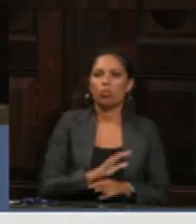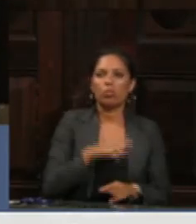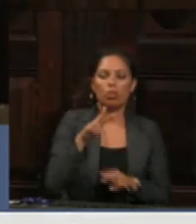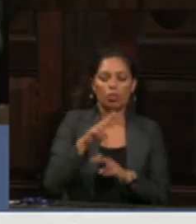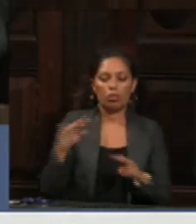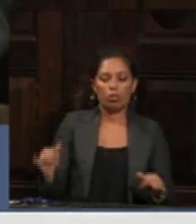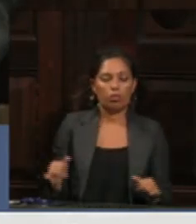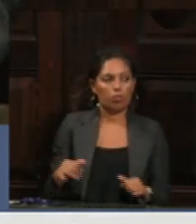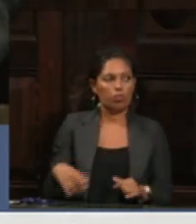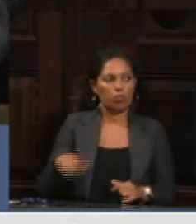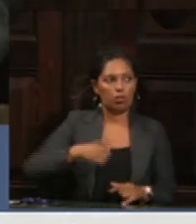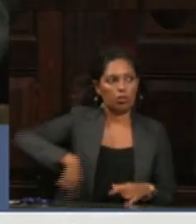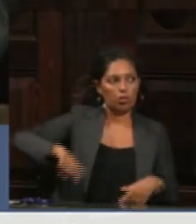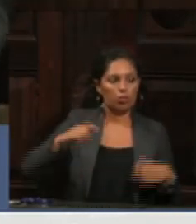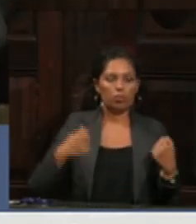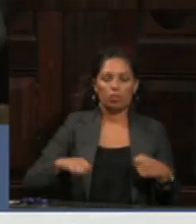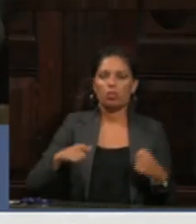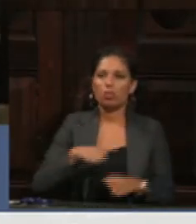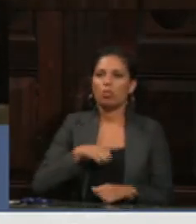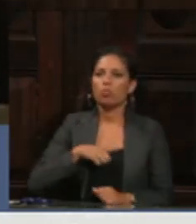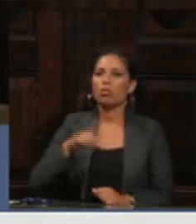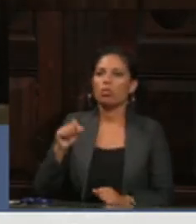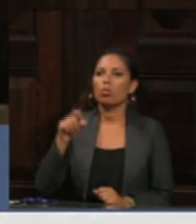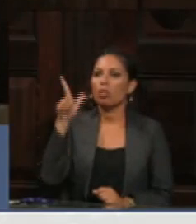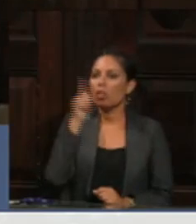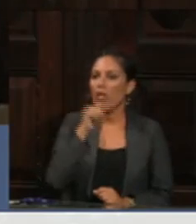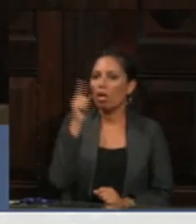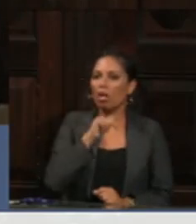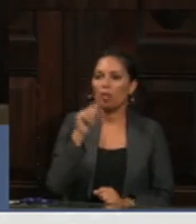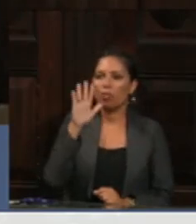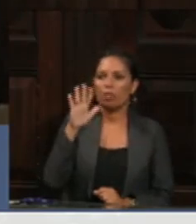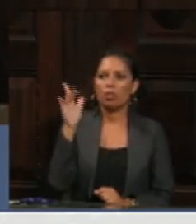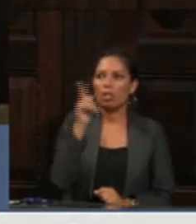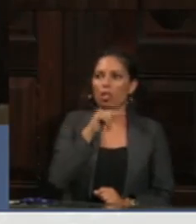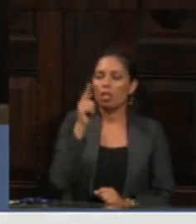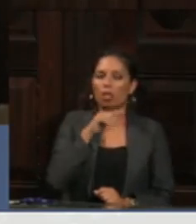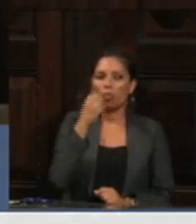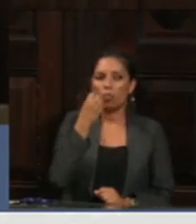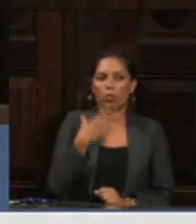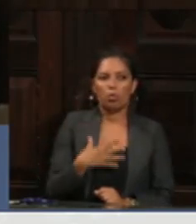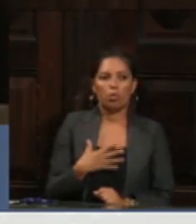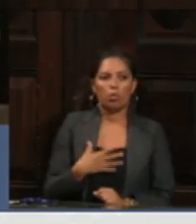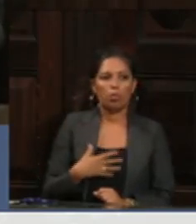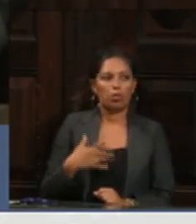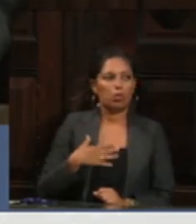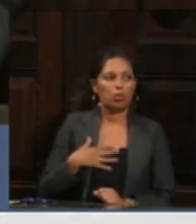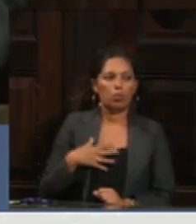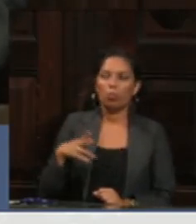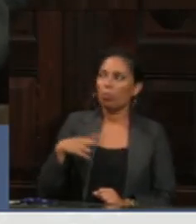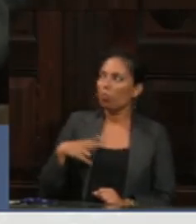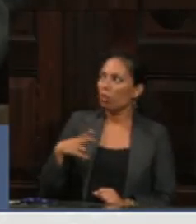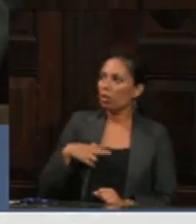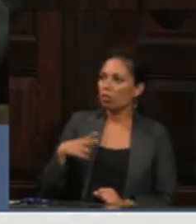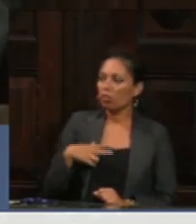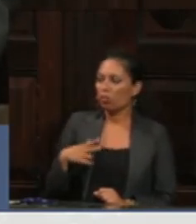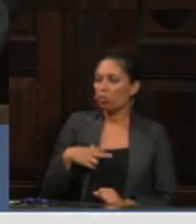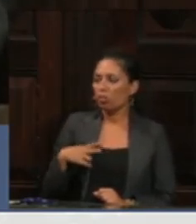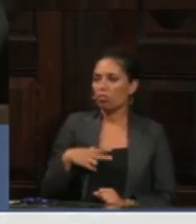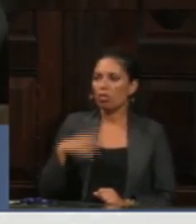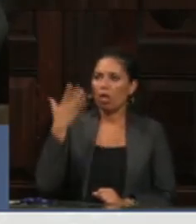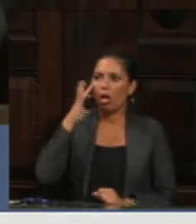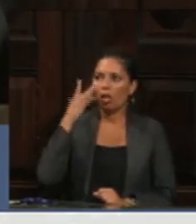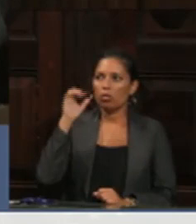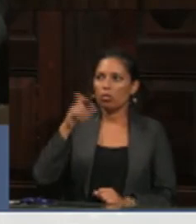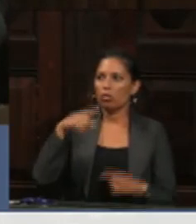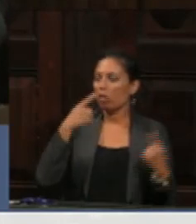região, precisamos ter água, e água de qualidade. Eu, particularmente, sou contra qualquer